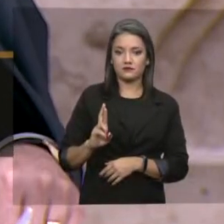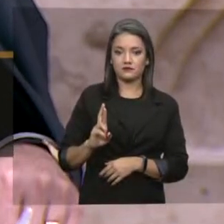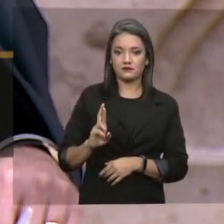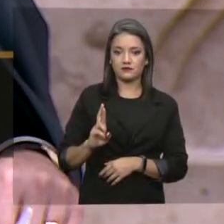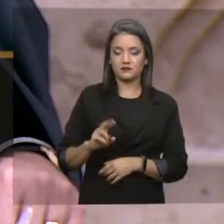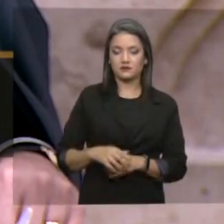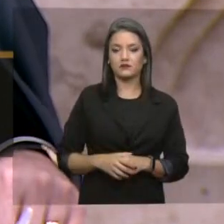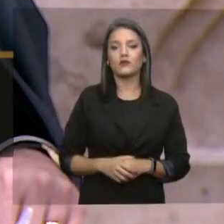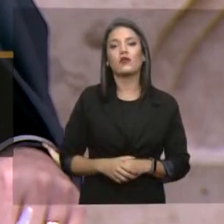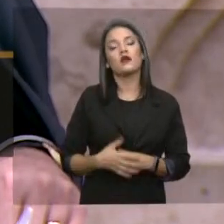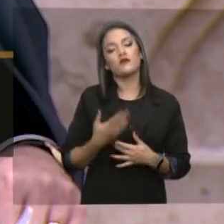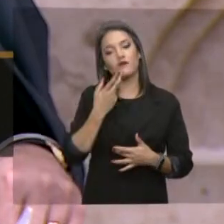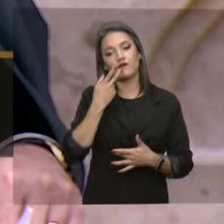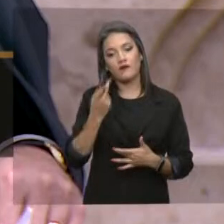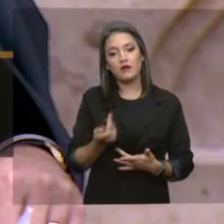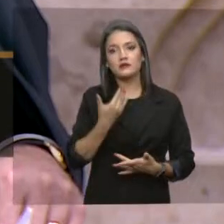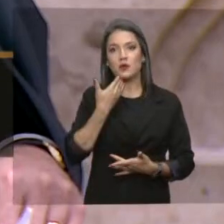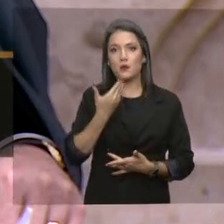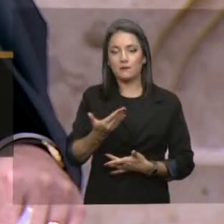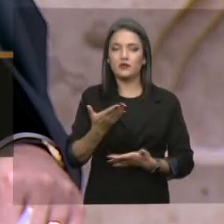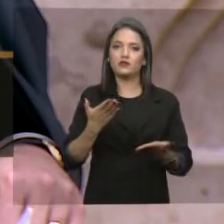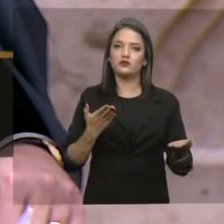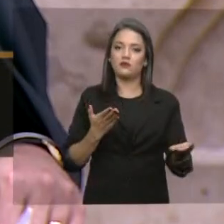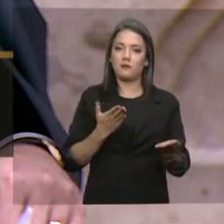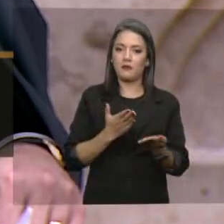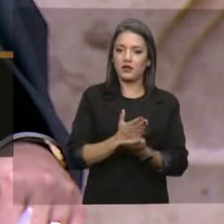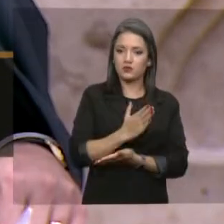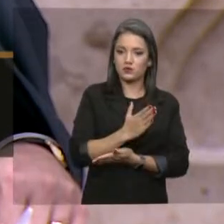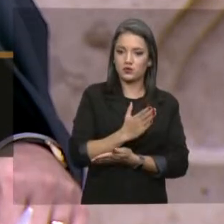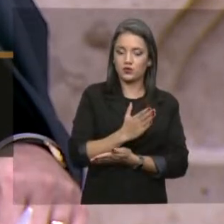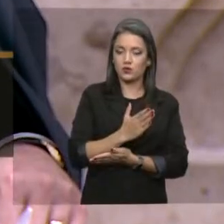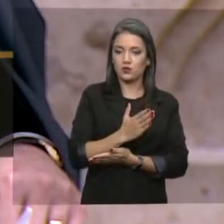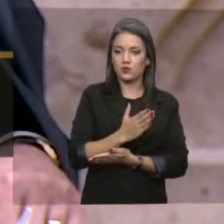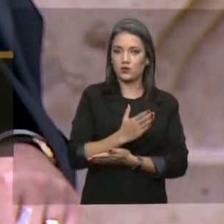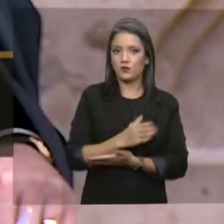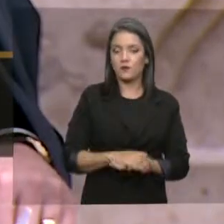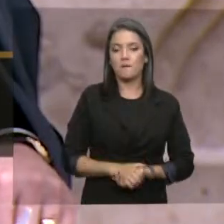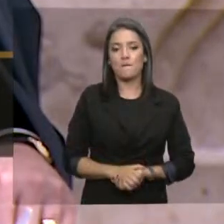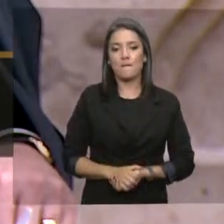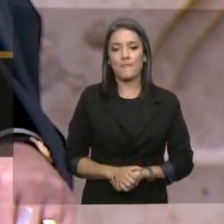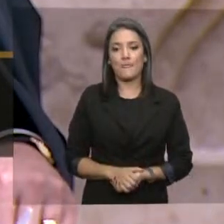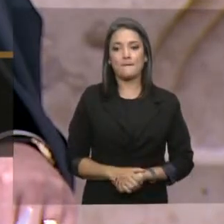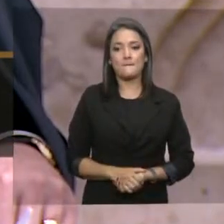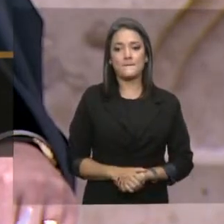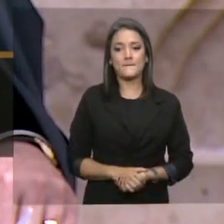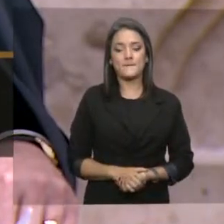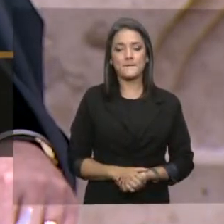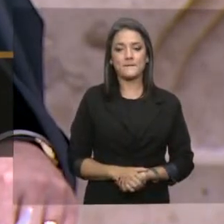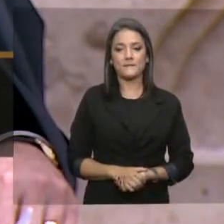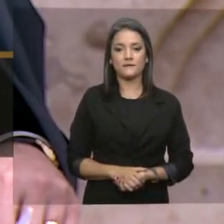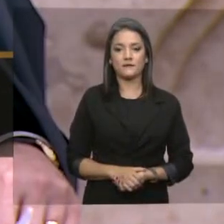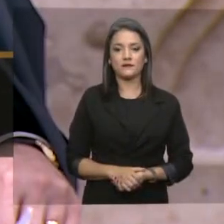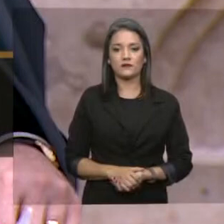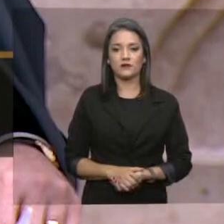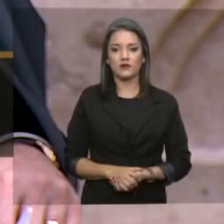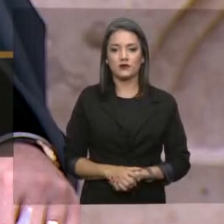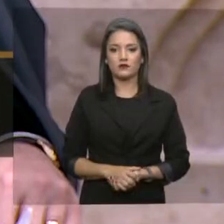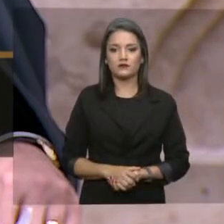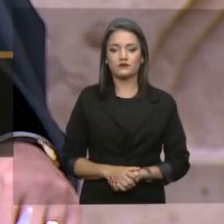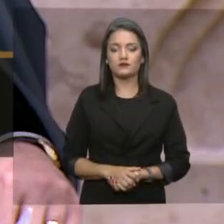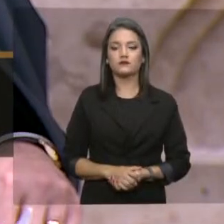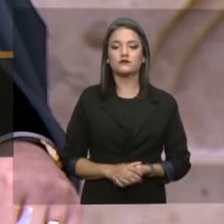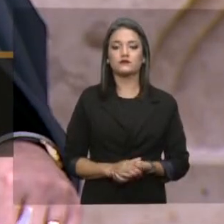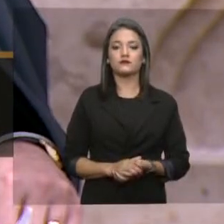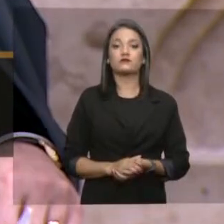pelo deferimento do pedido, de maneira que a causa venha a ser